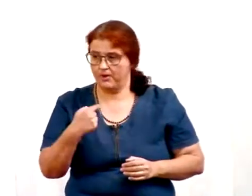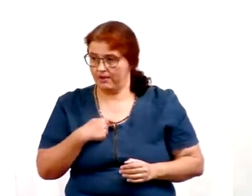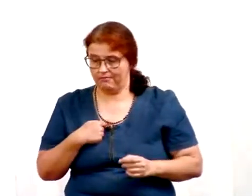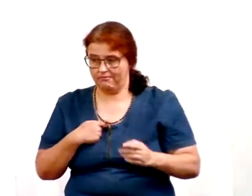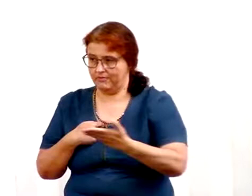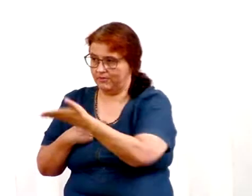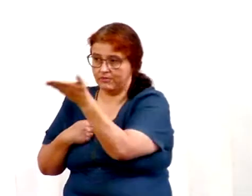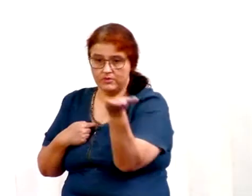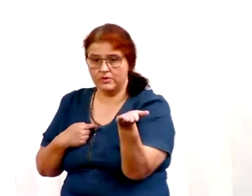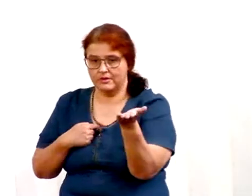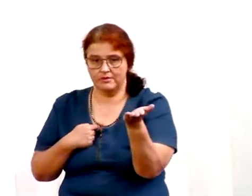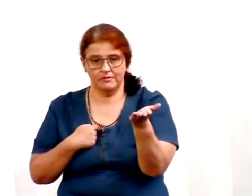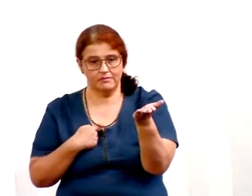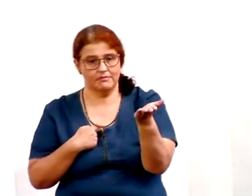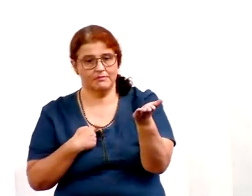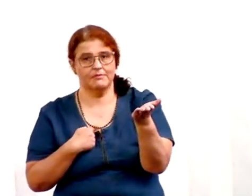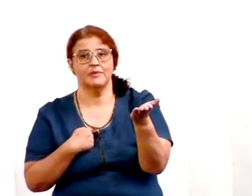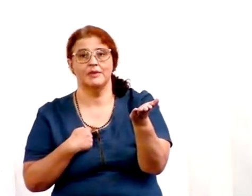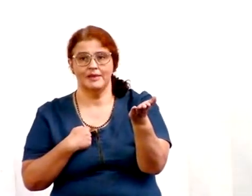Deus vivo.